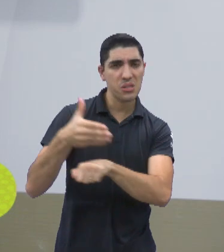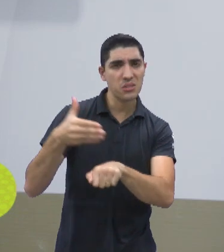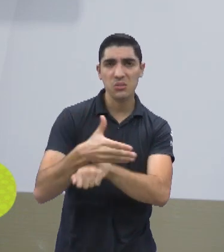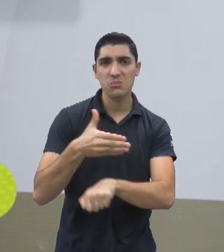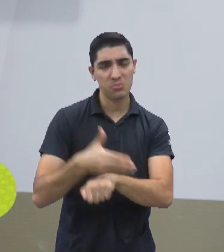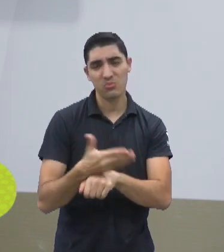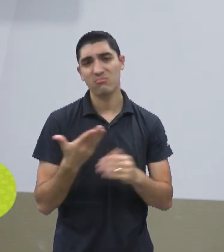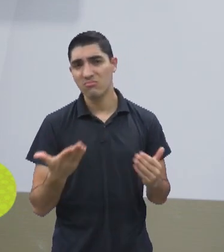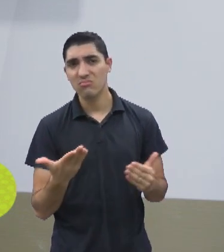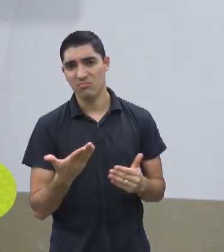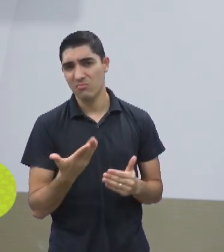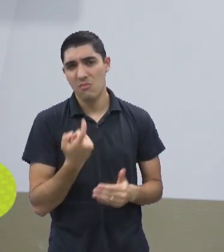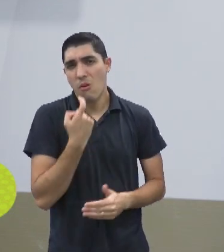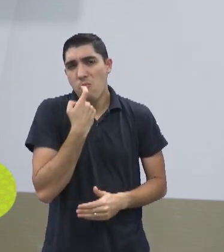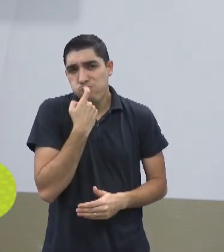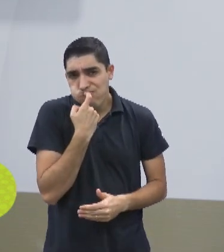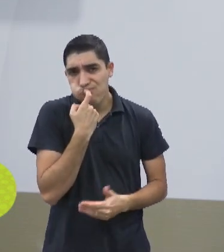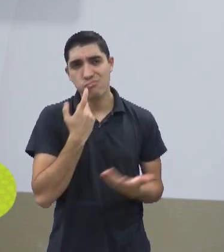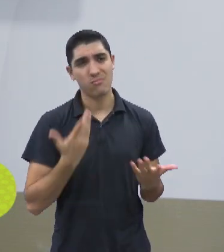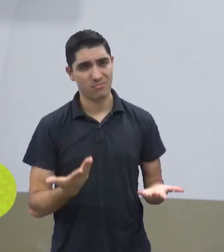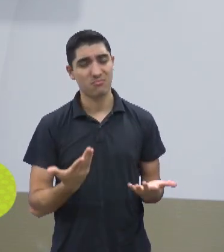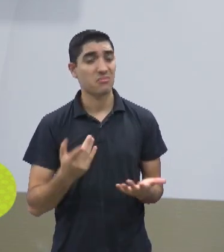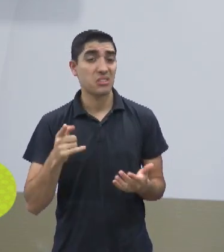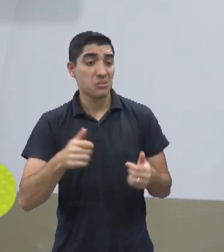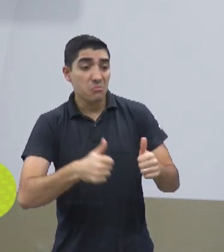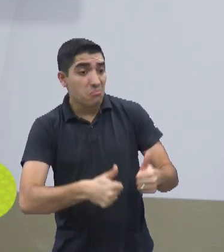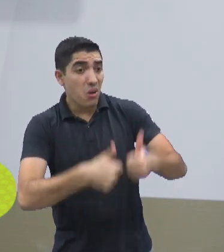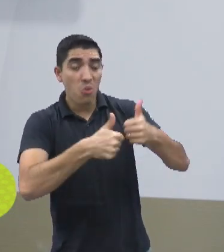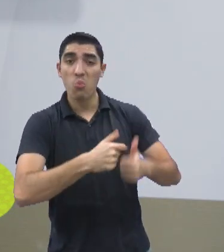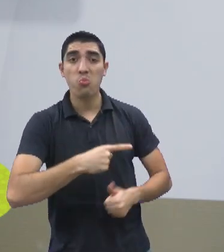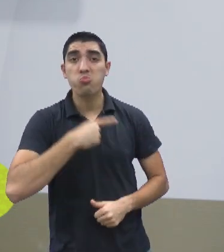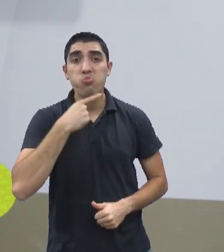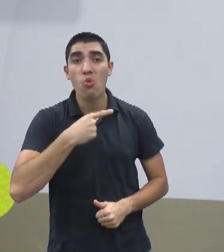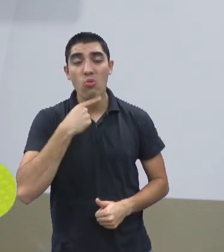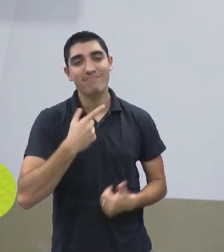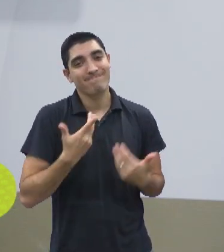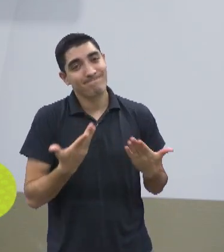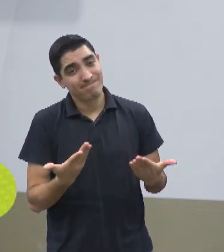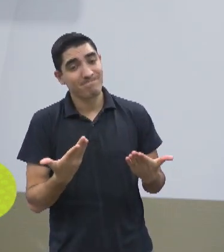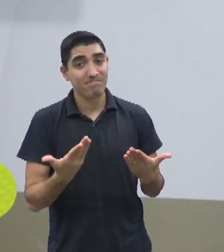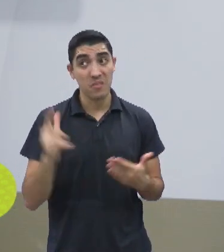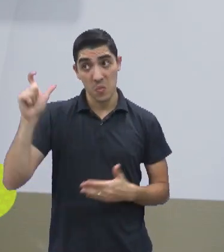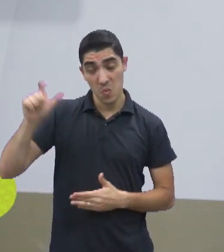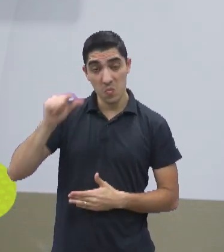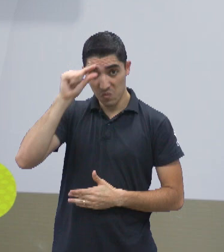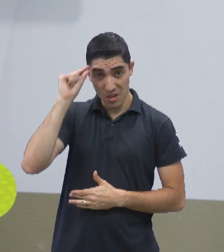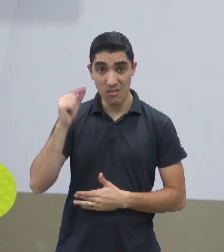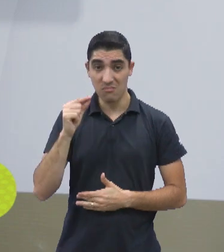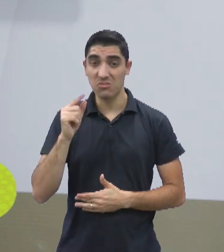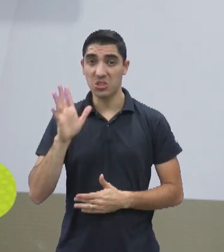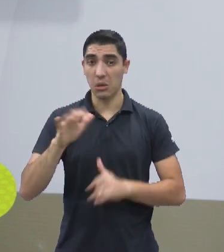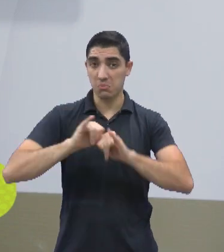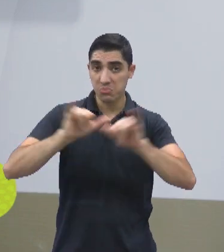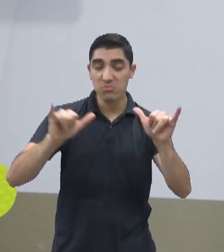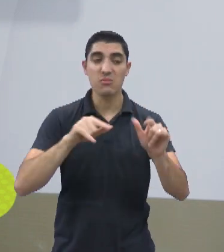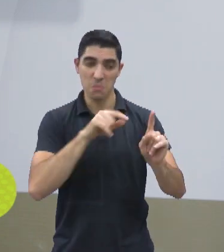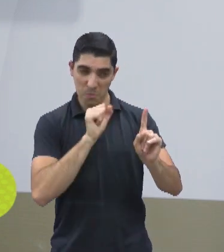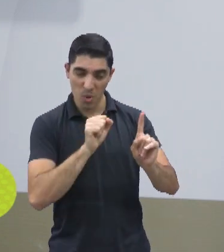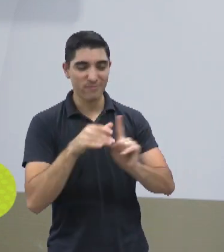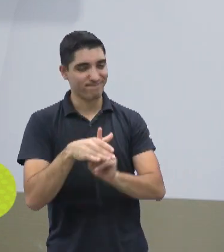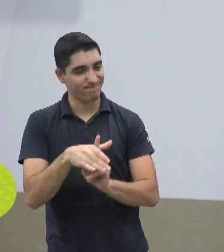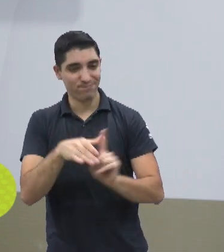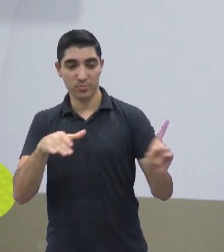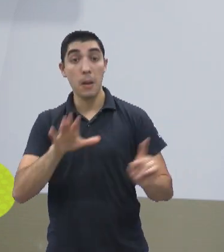muito pouco, não conseguiu se recuperar e agora vai deixar, segundo a apuração do Vieira, vai deixar a equipe, mas o São José já está